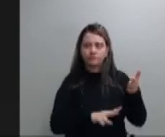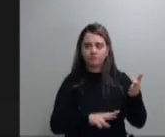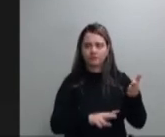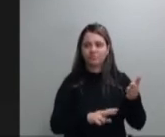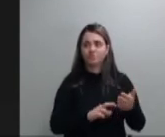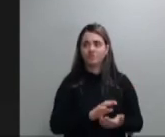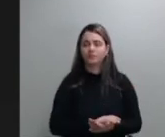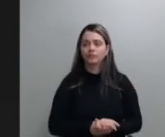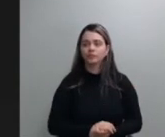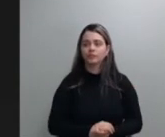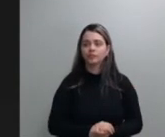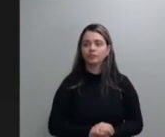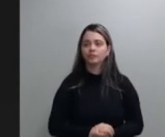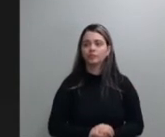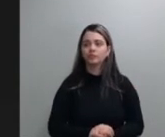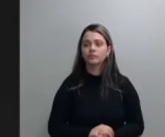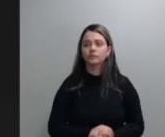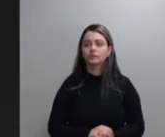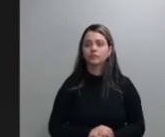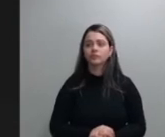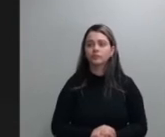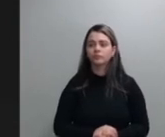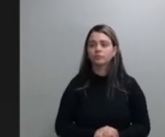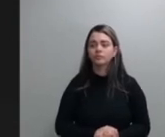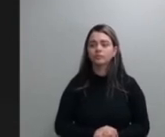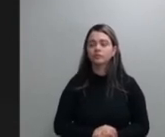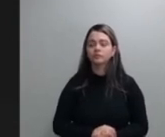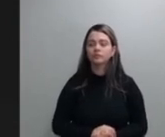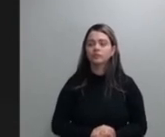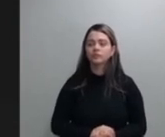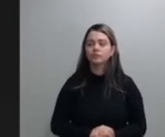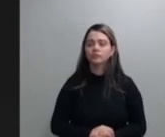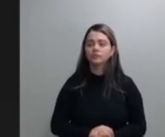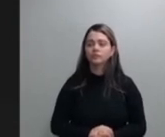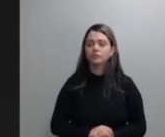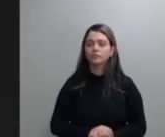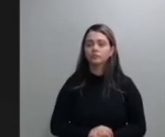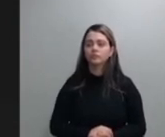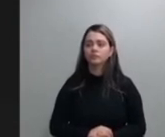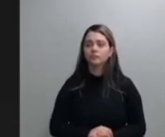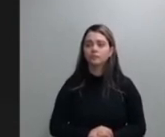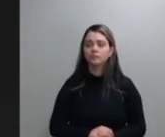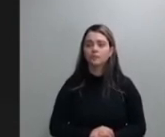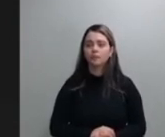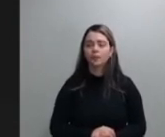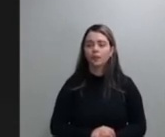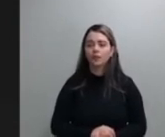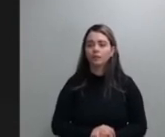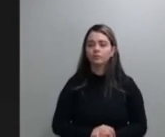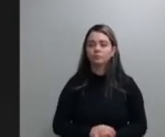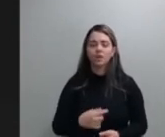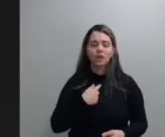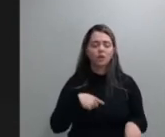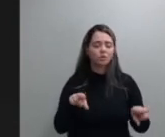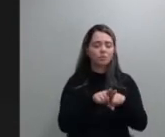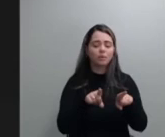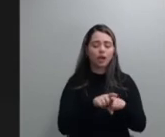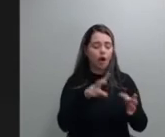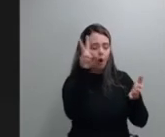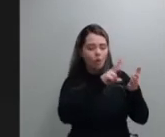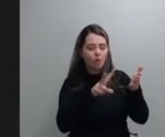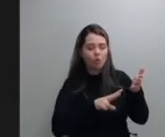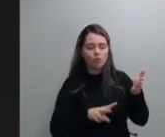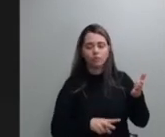105 3 da constituição a do Sique também não vou ler porque o voto foi disponibilizado com bastante antecedência